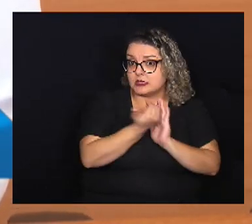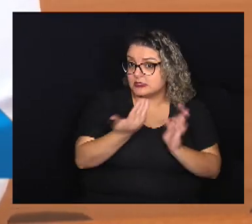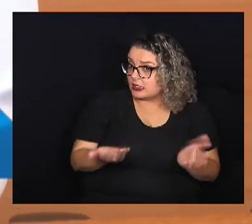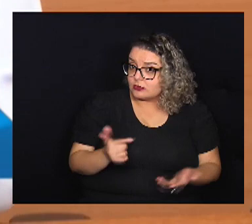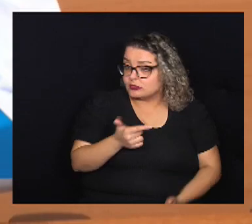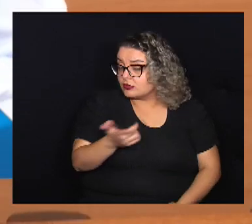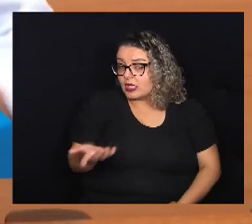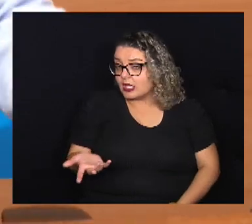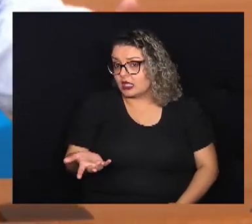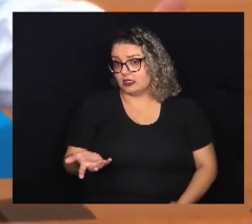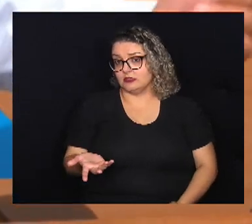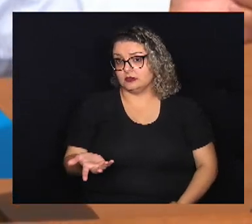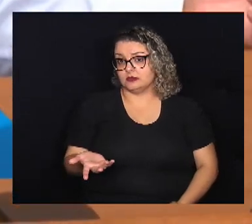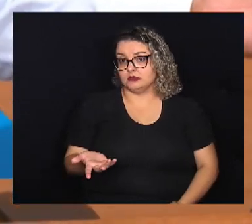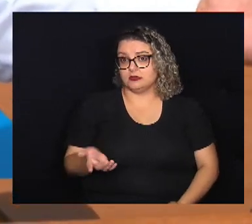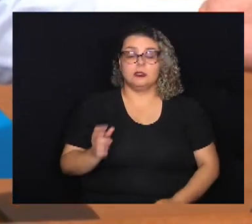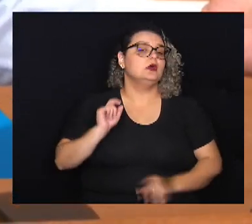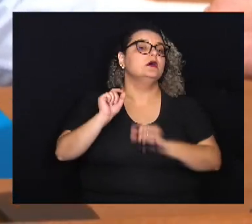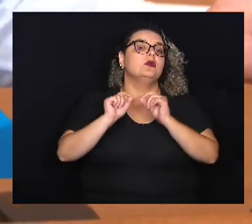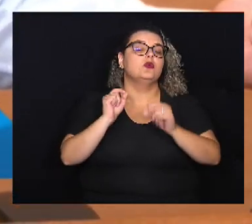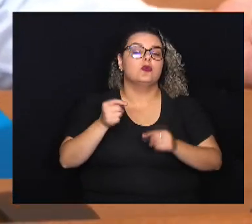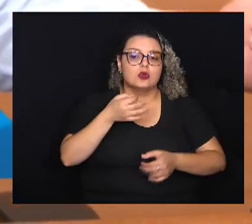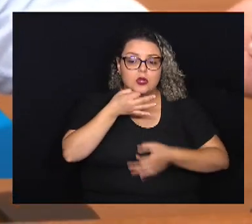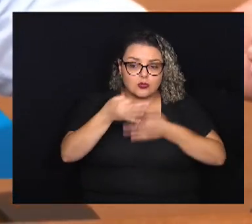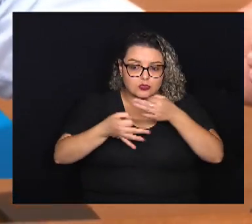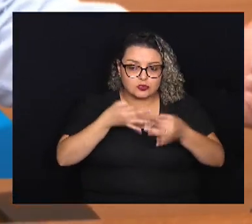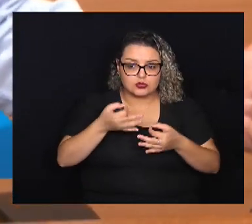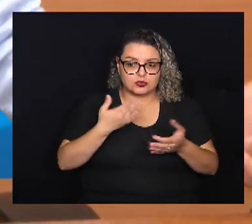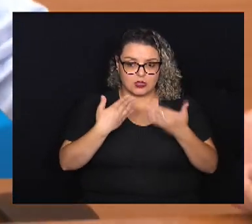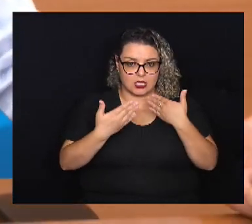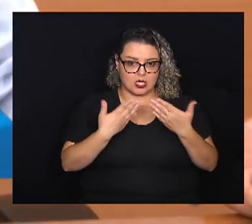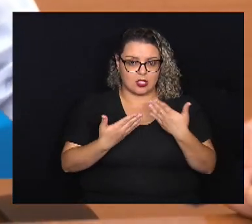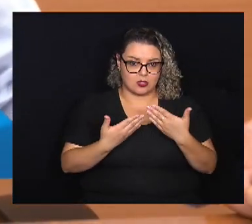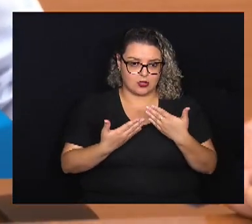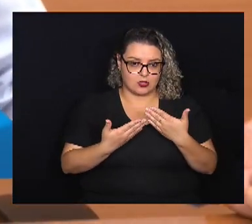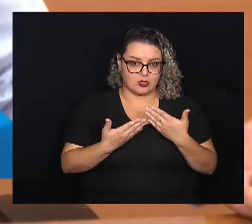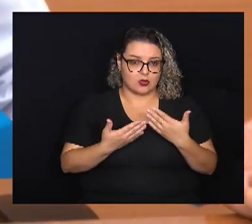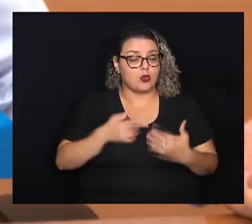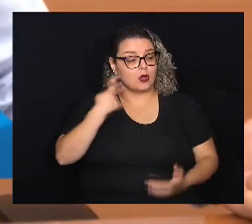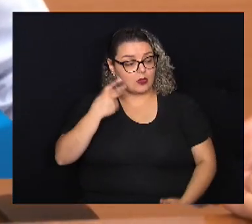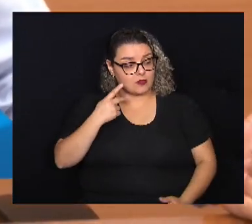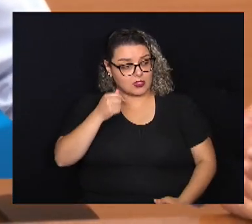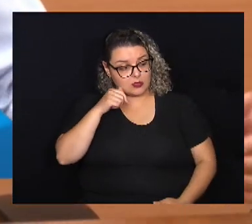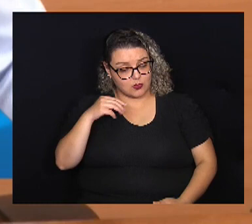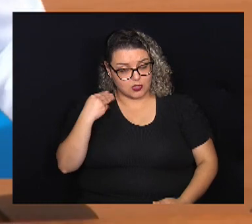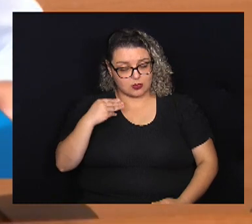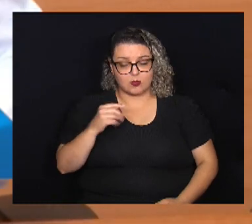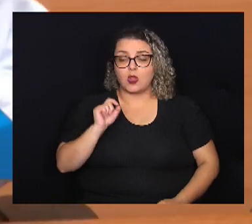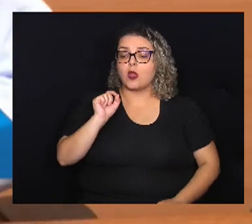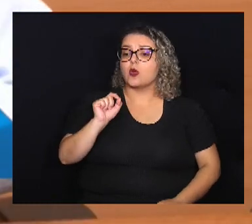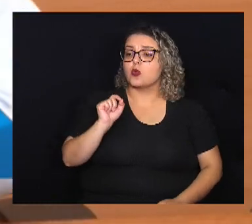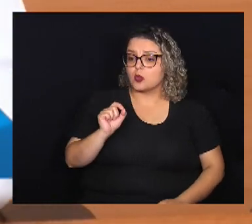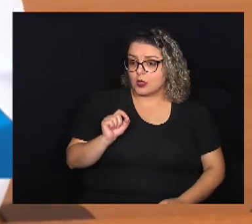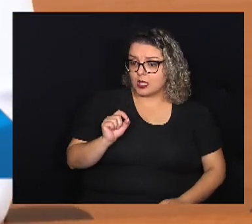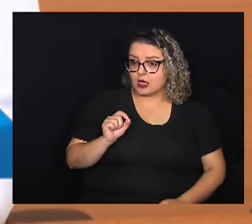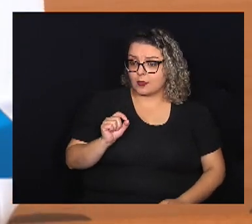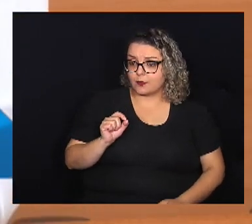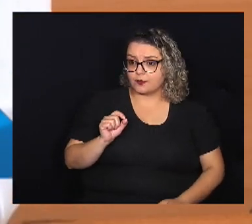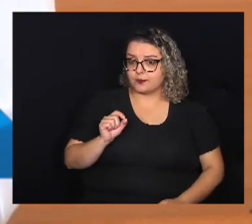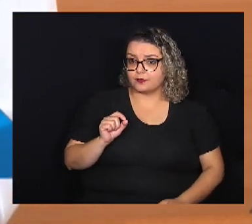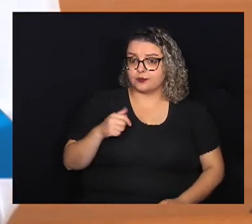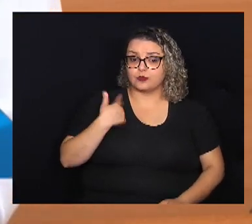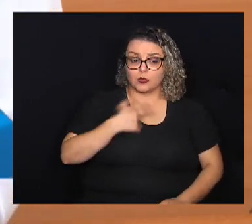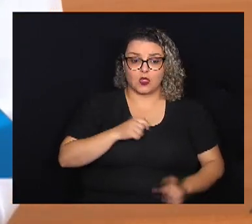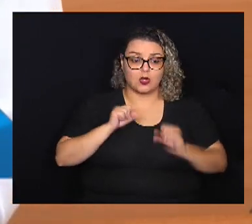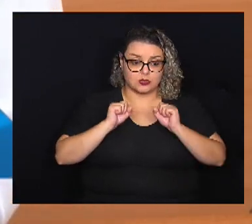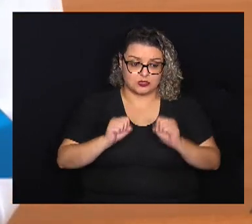Entende? Então, o que que eu queria sugerir, inclusive estava me confabulando com a vereadora Mariana é que a gente pudesse